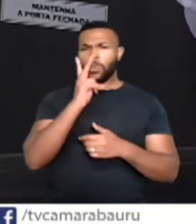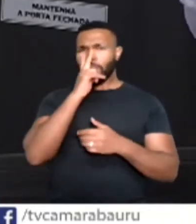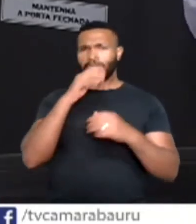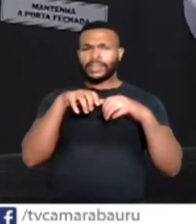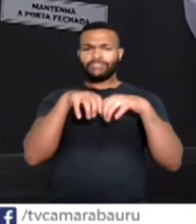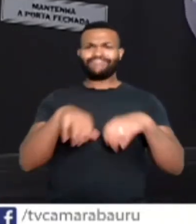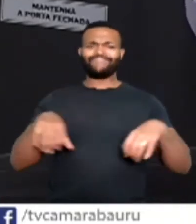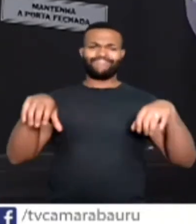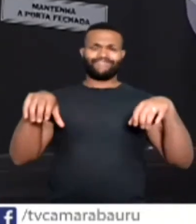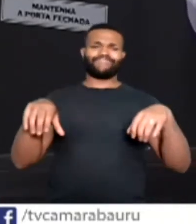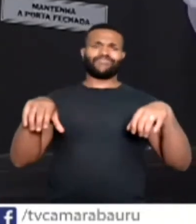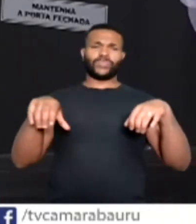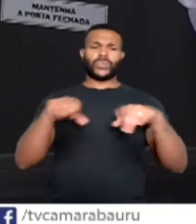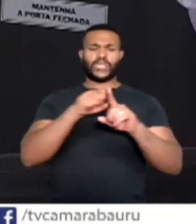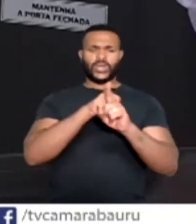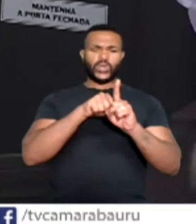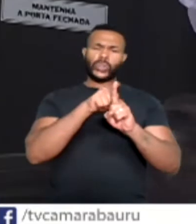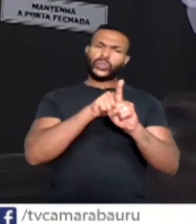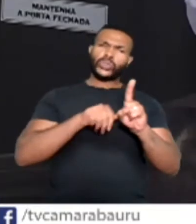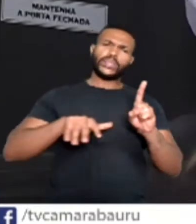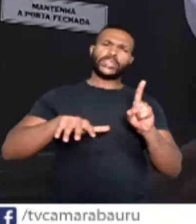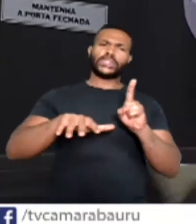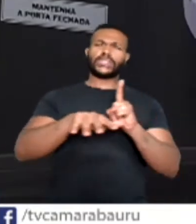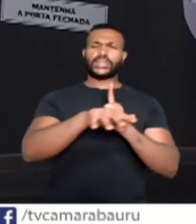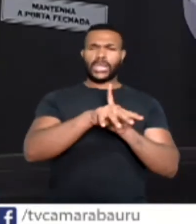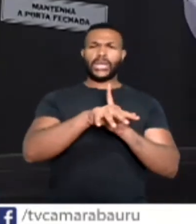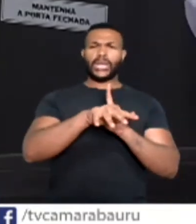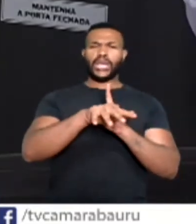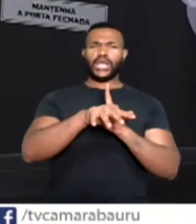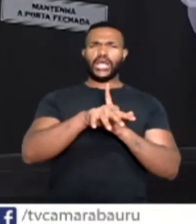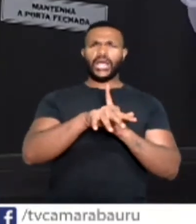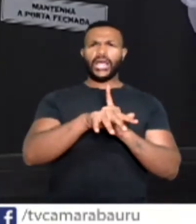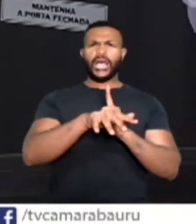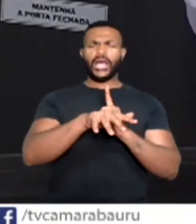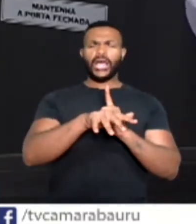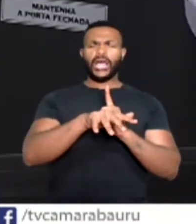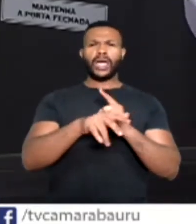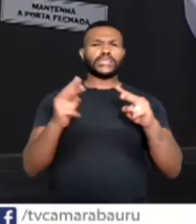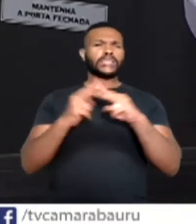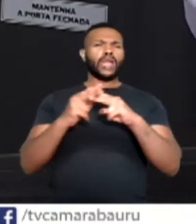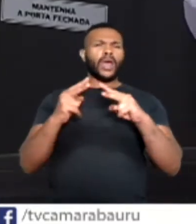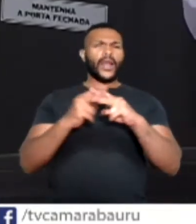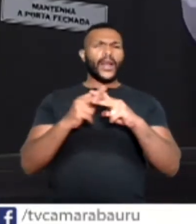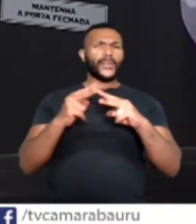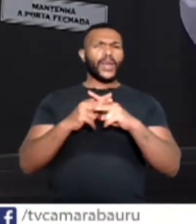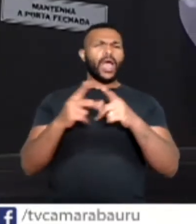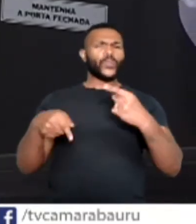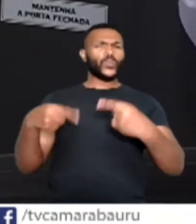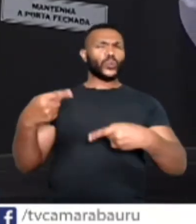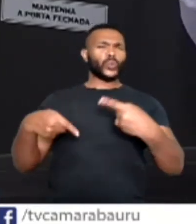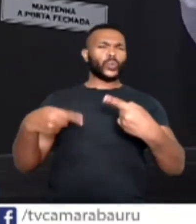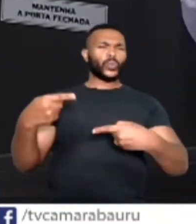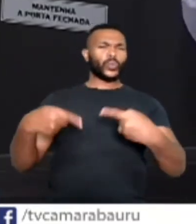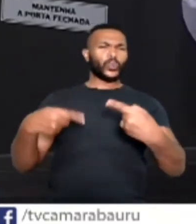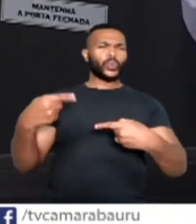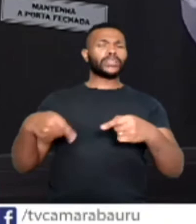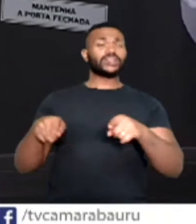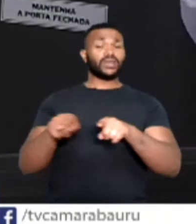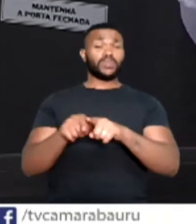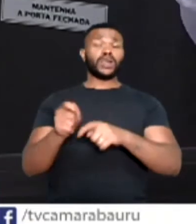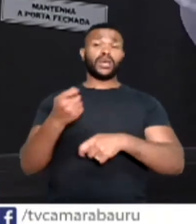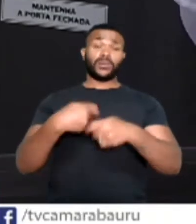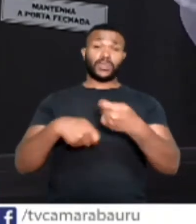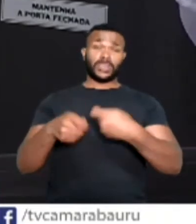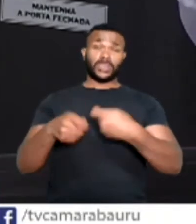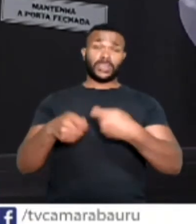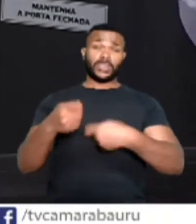uma sociedade tomada pela animosidade política e administrativa,